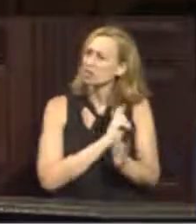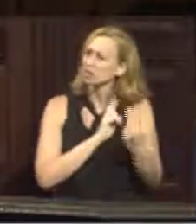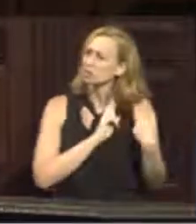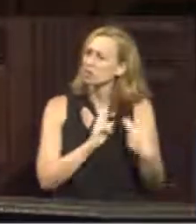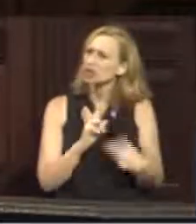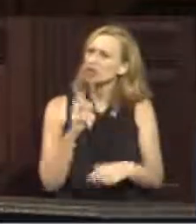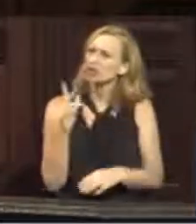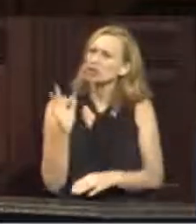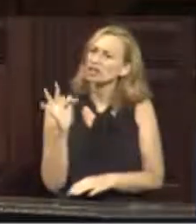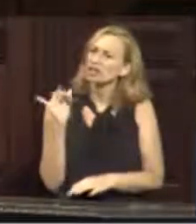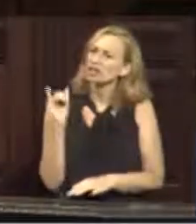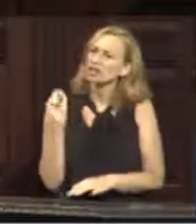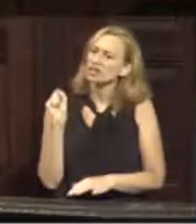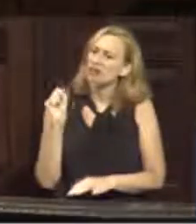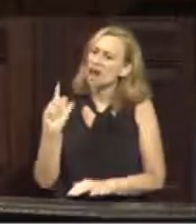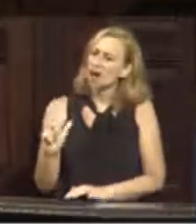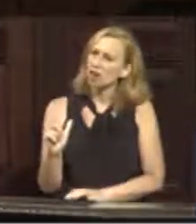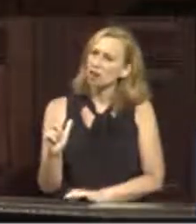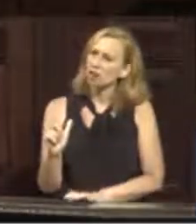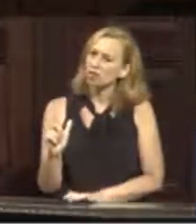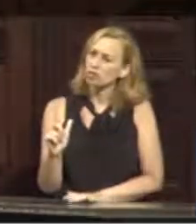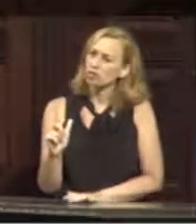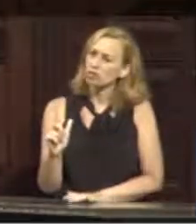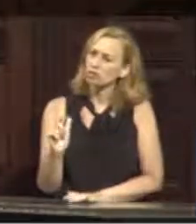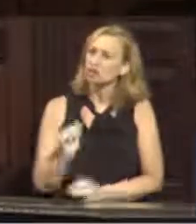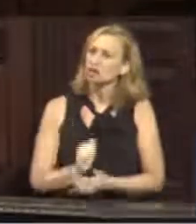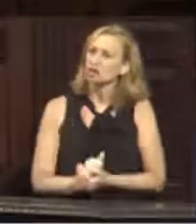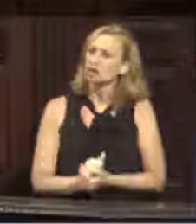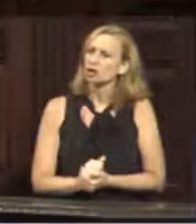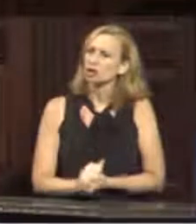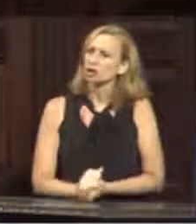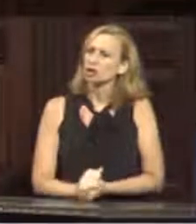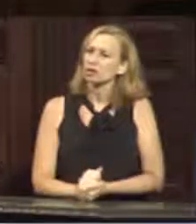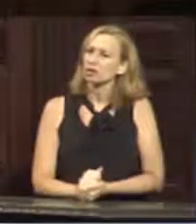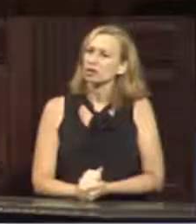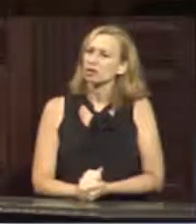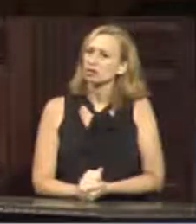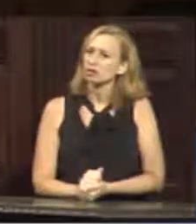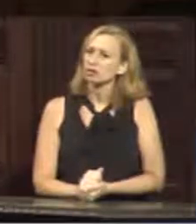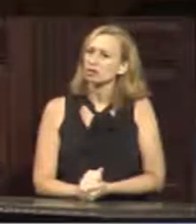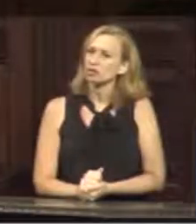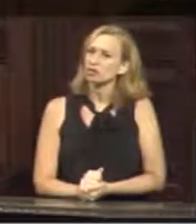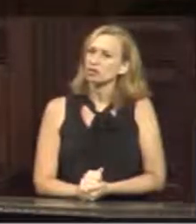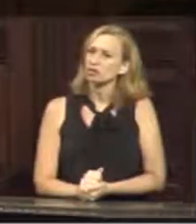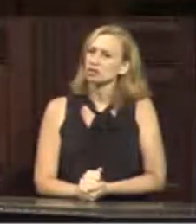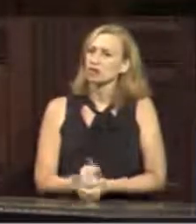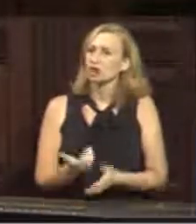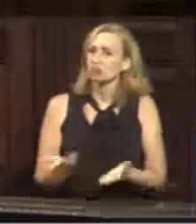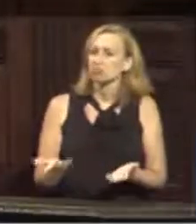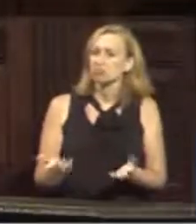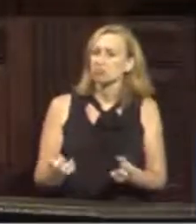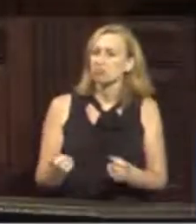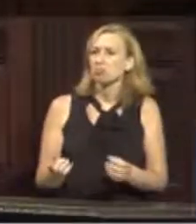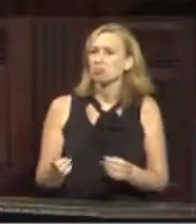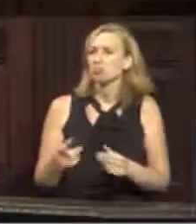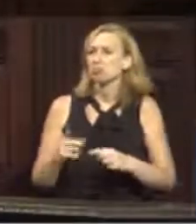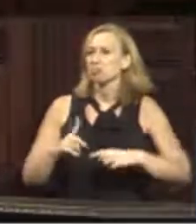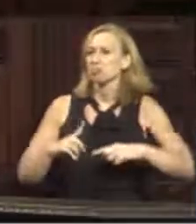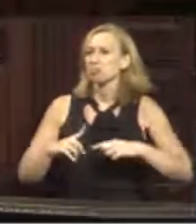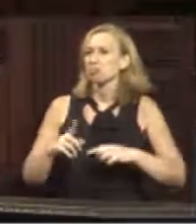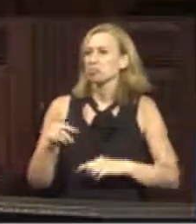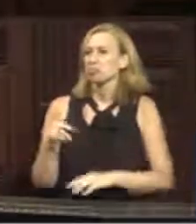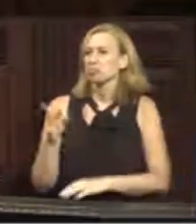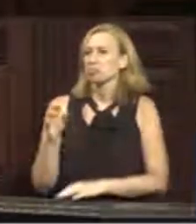fiscal, quando a alíquota que incide sobre produtos e equipamentos e